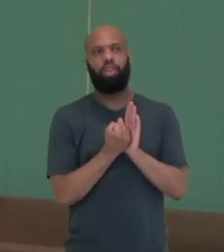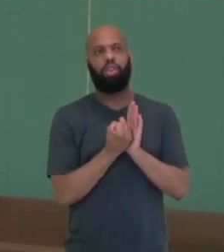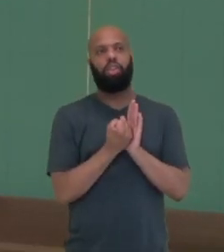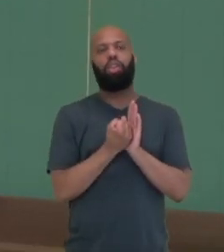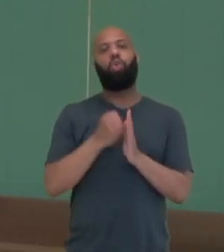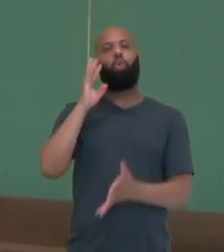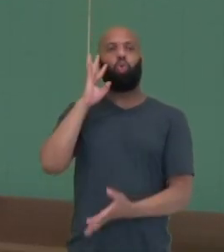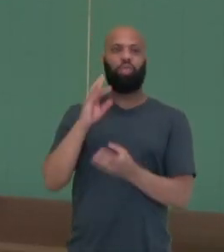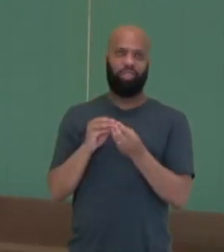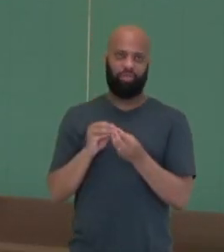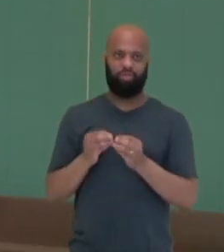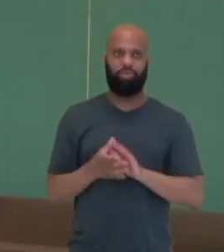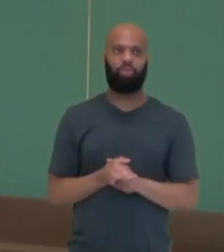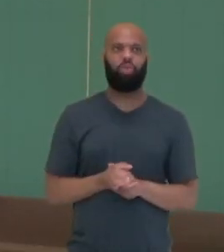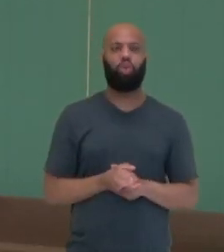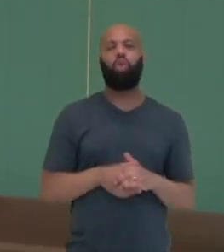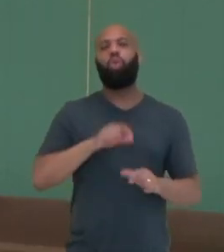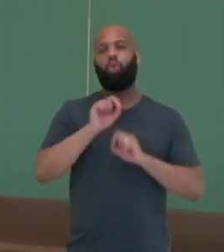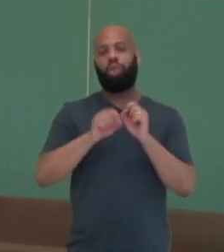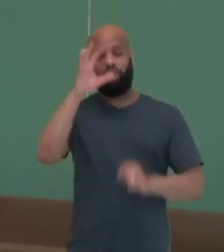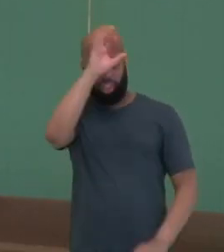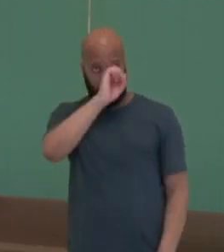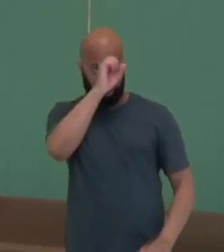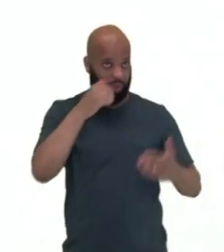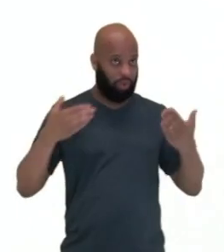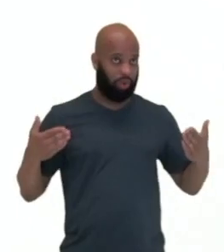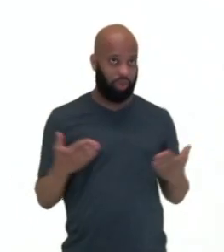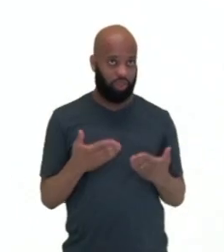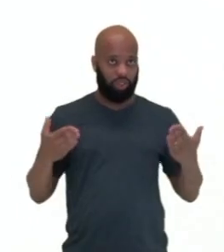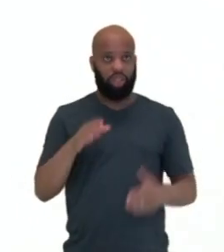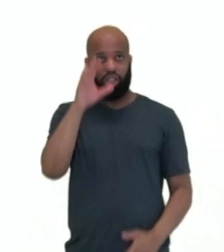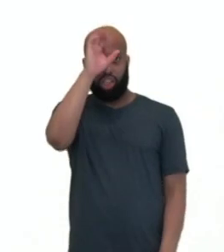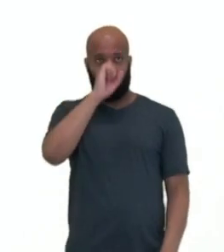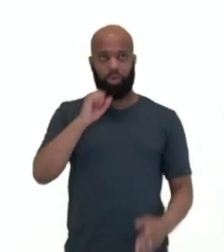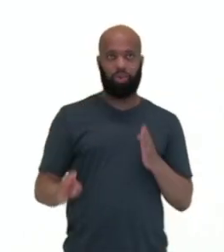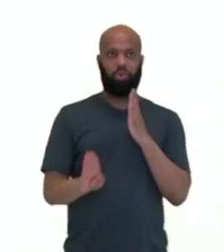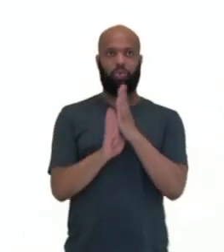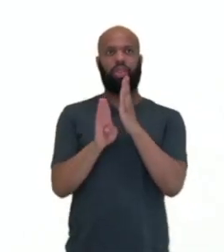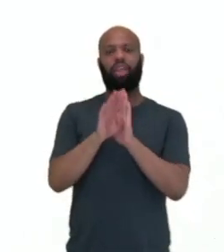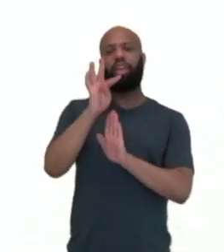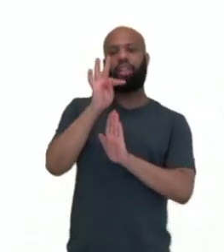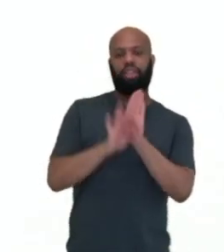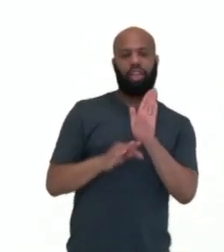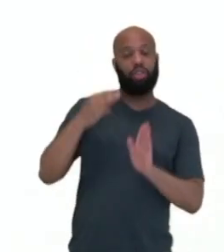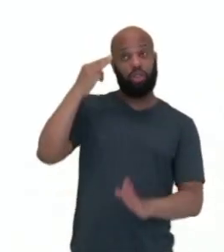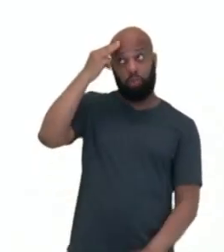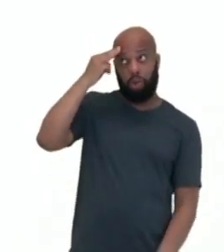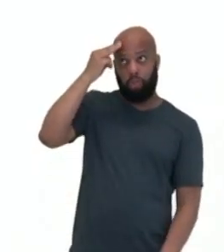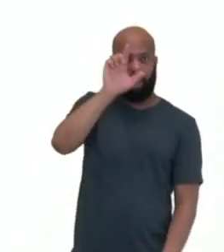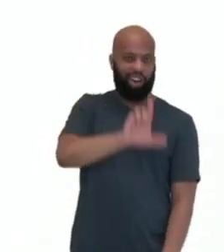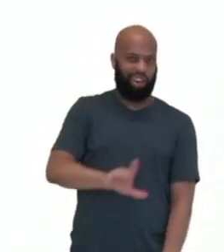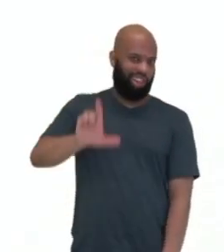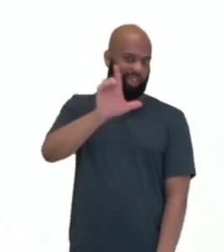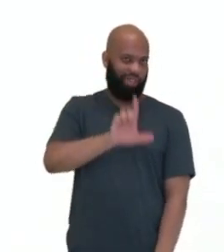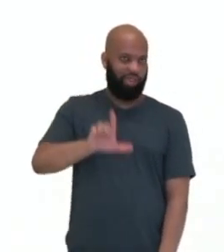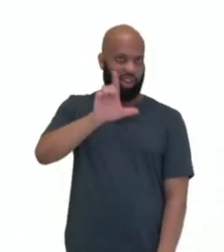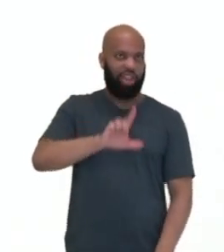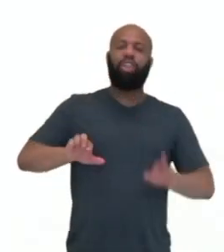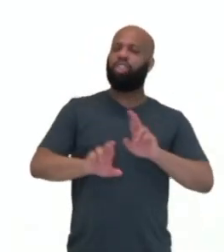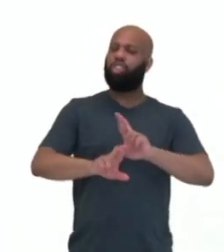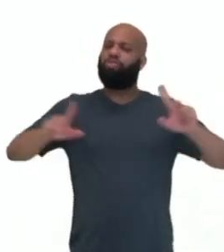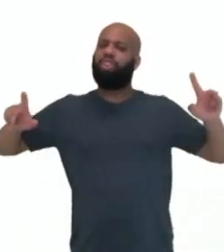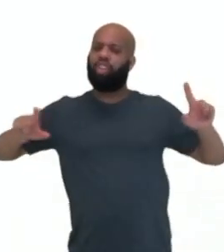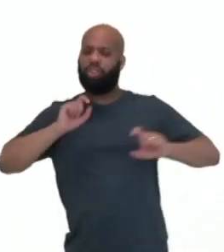na conclusão. O que aprendemos? Identificamos um texto memorialístico,